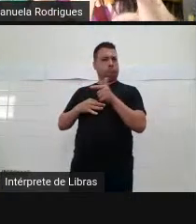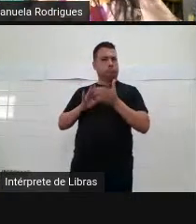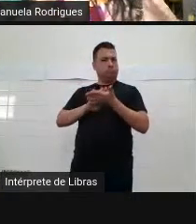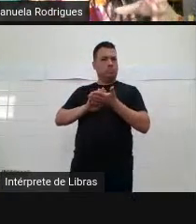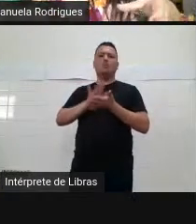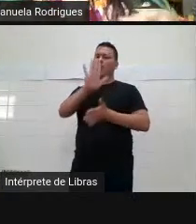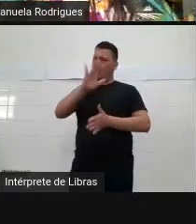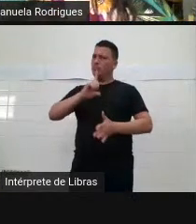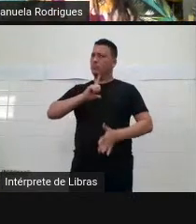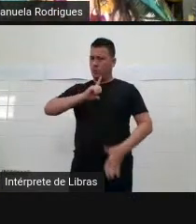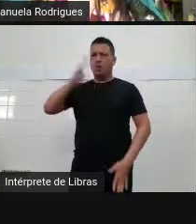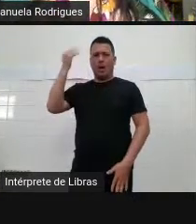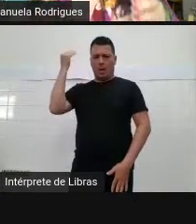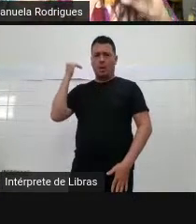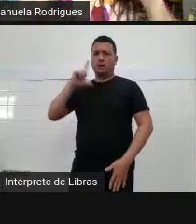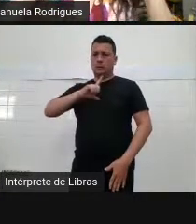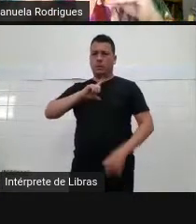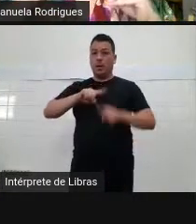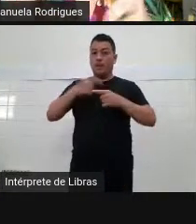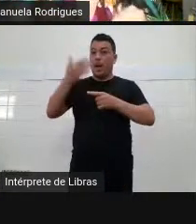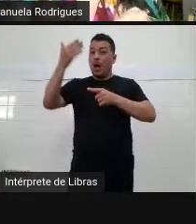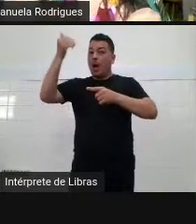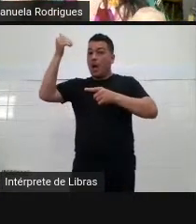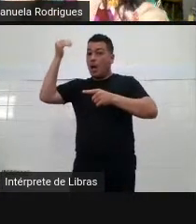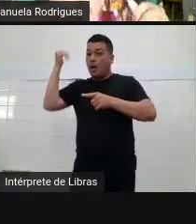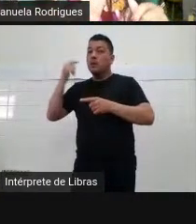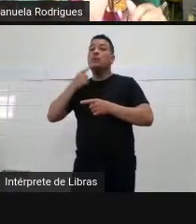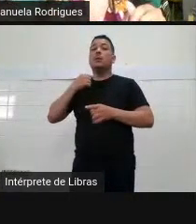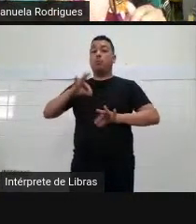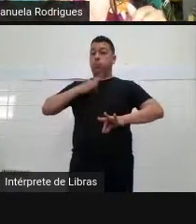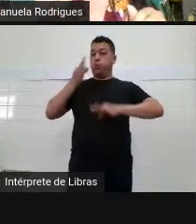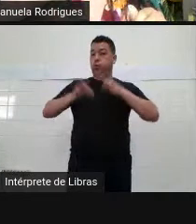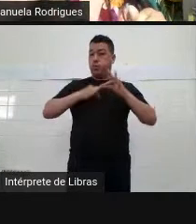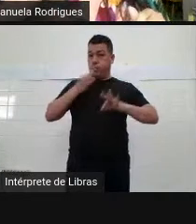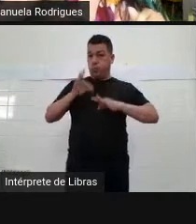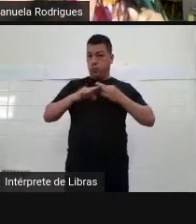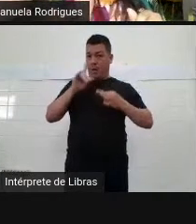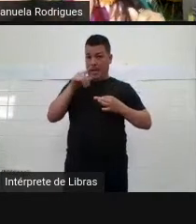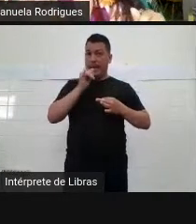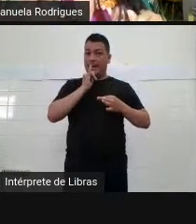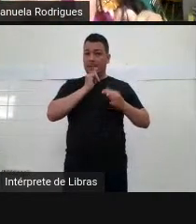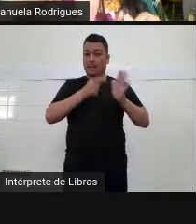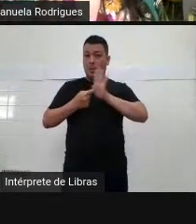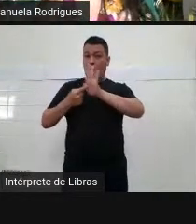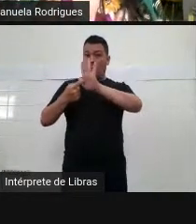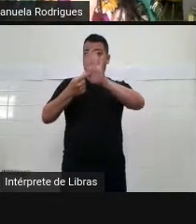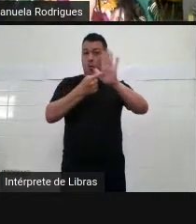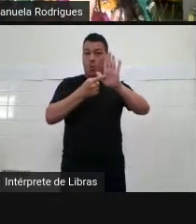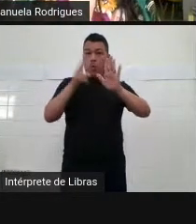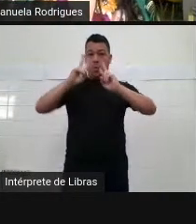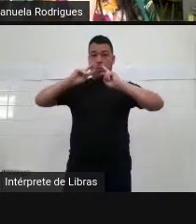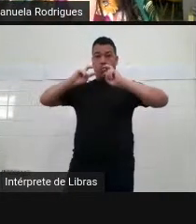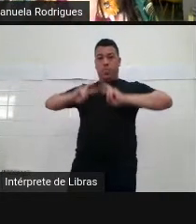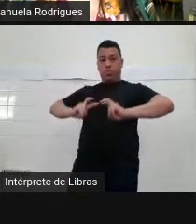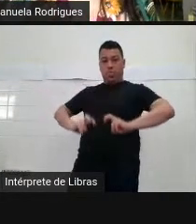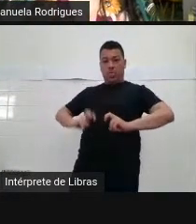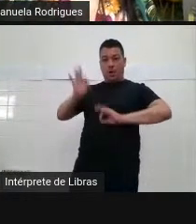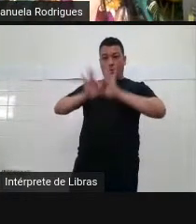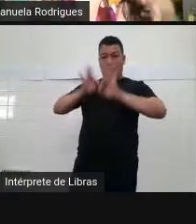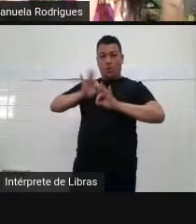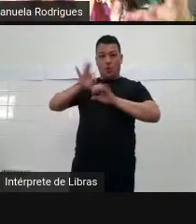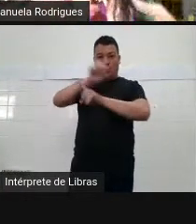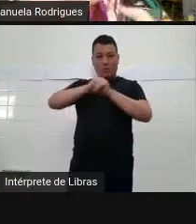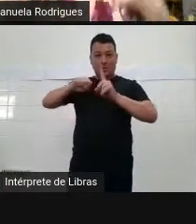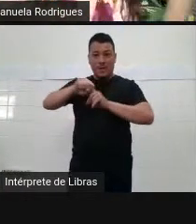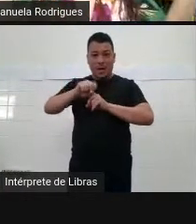que, anteriormente, o desejo não era instrumento de organização da